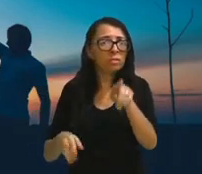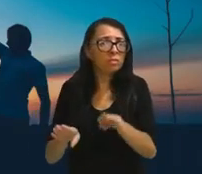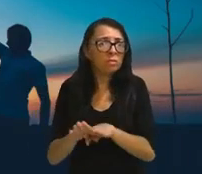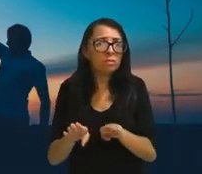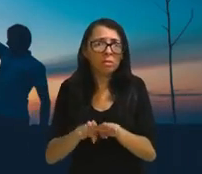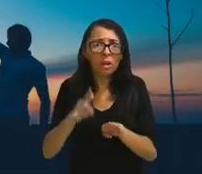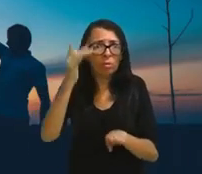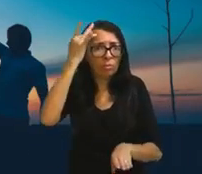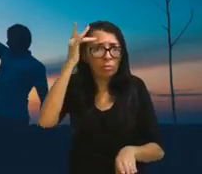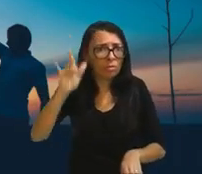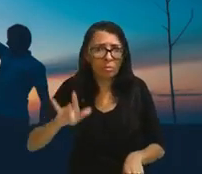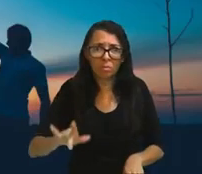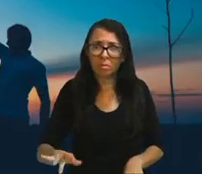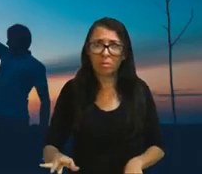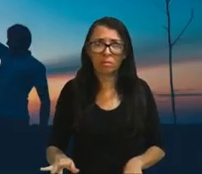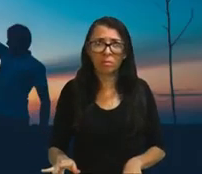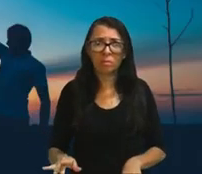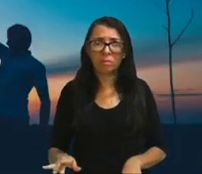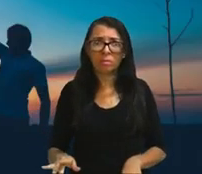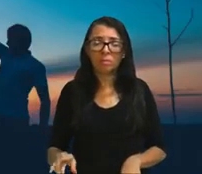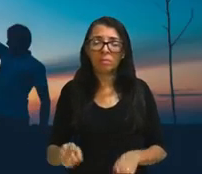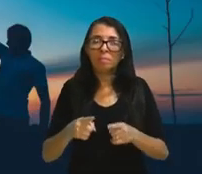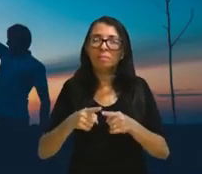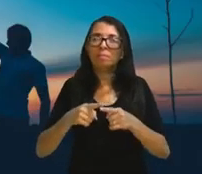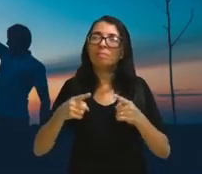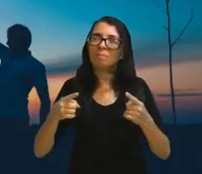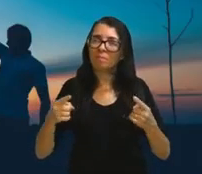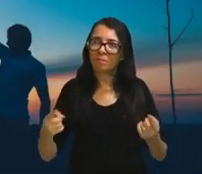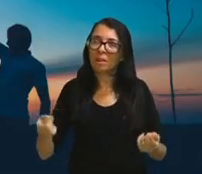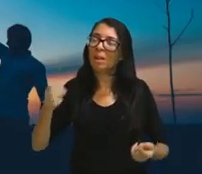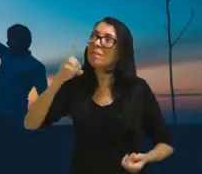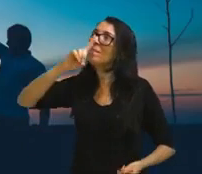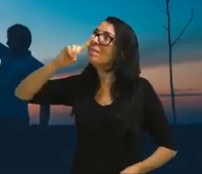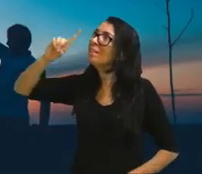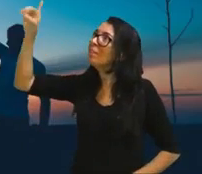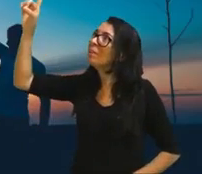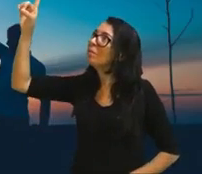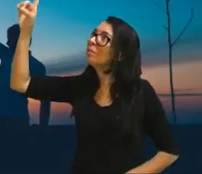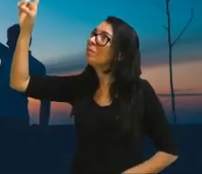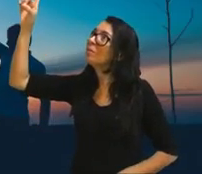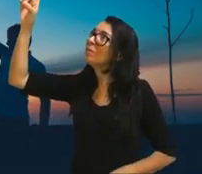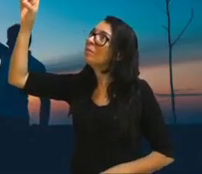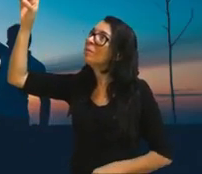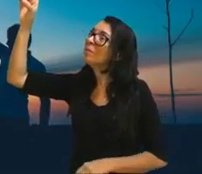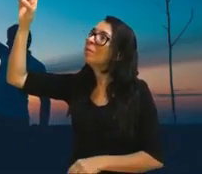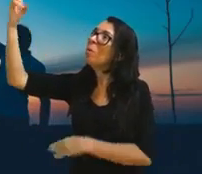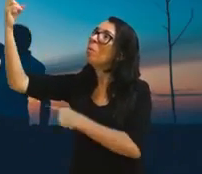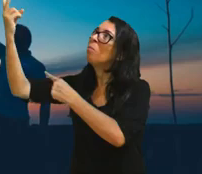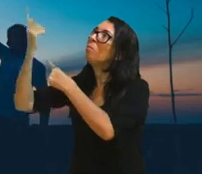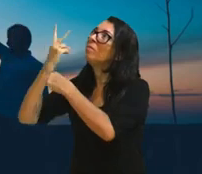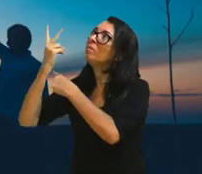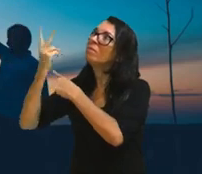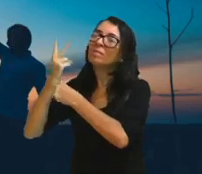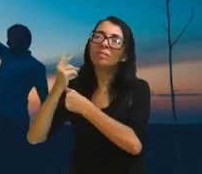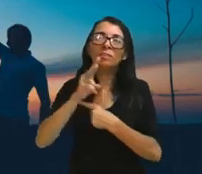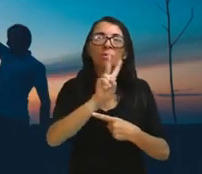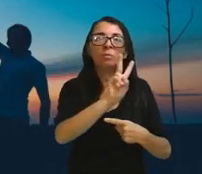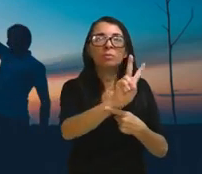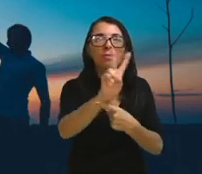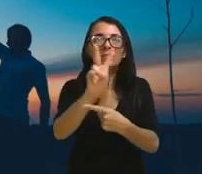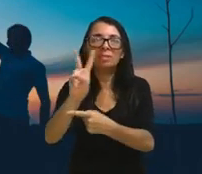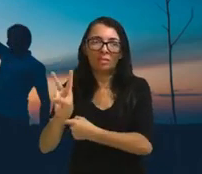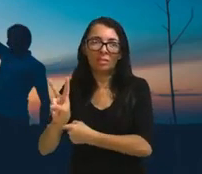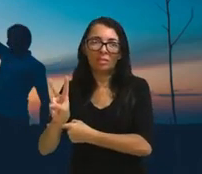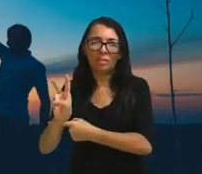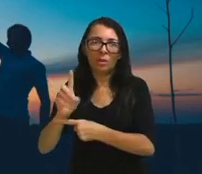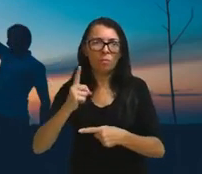nosso Deus, Ele sim guarda nossas vidas. Eu sei que meu